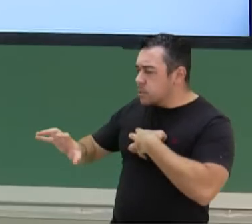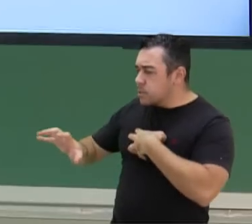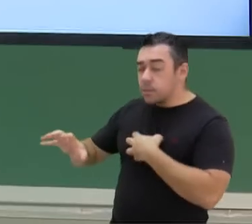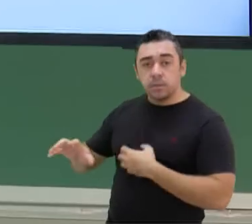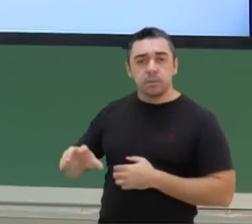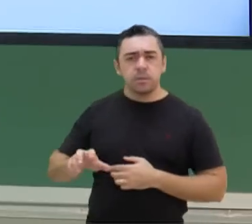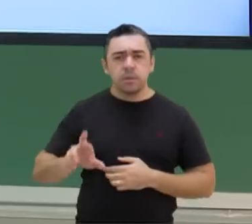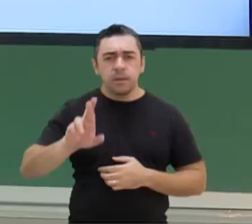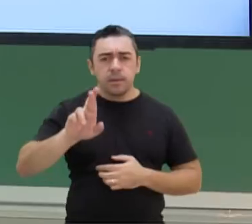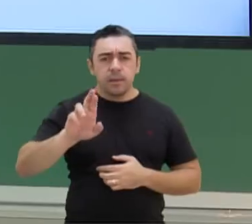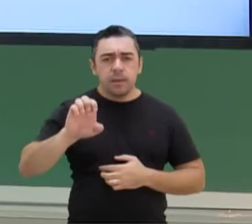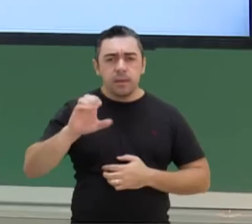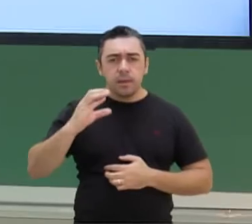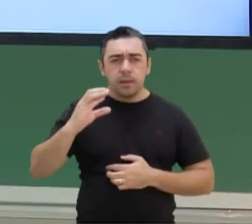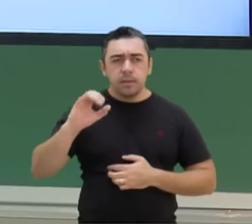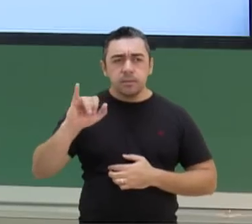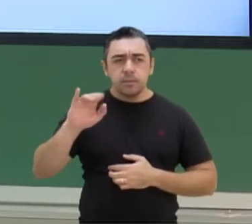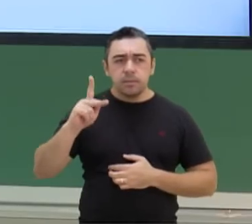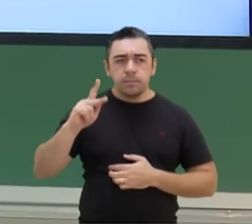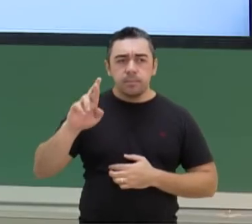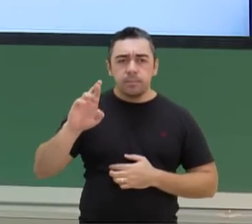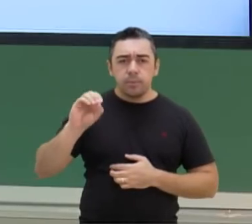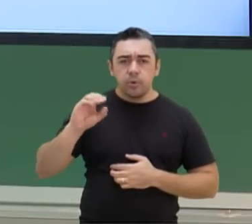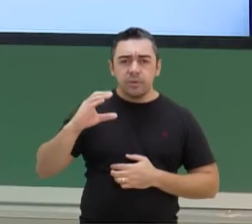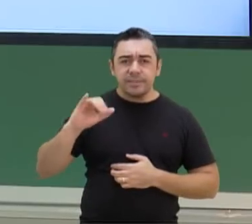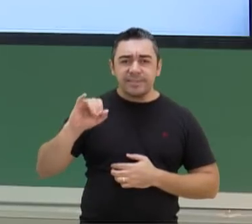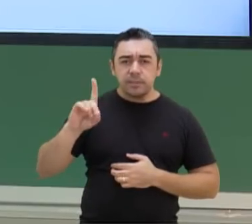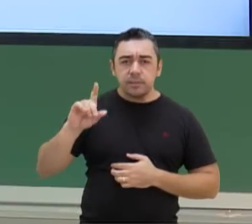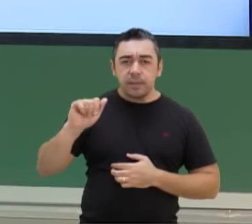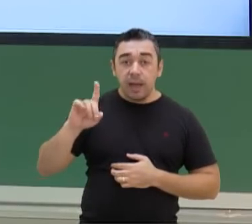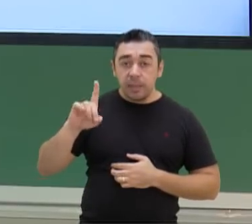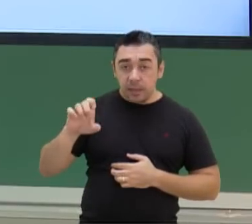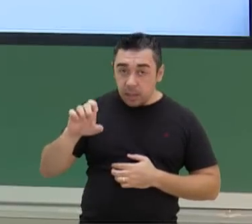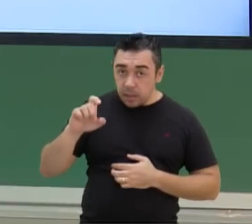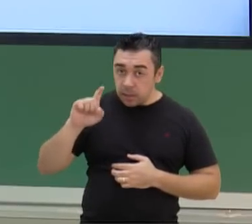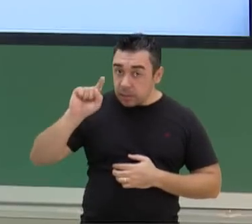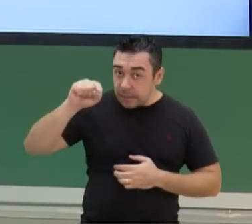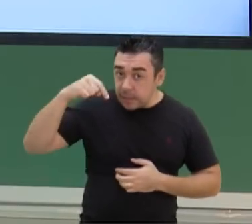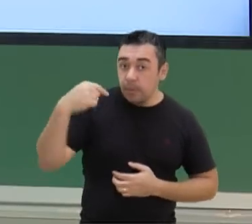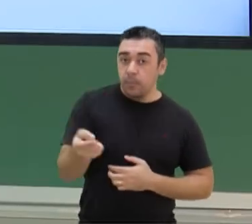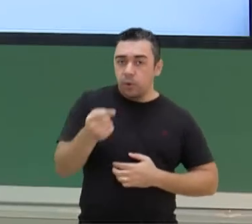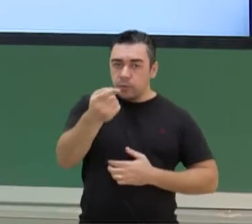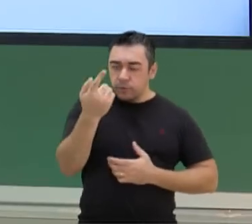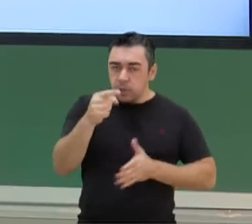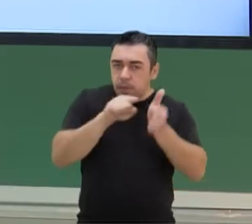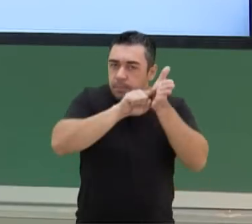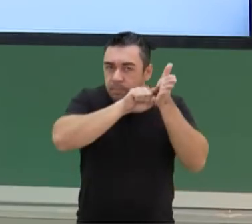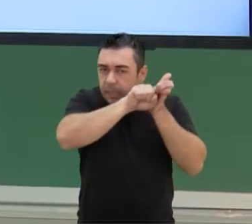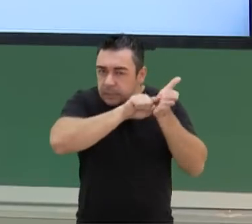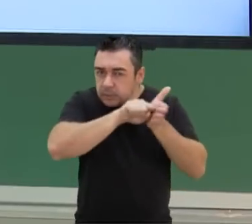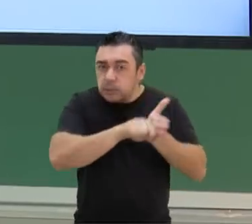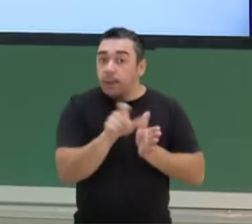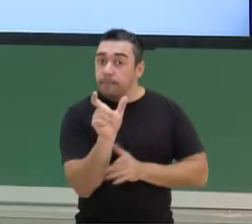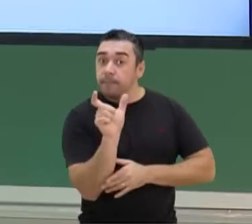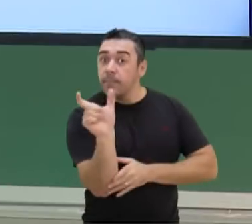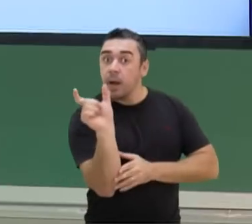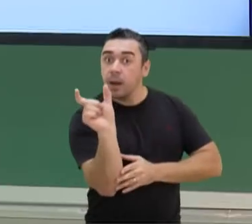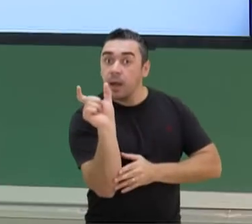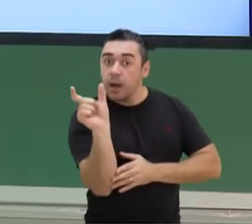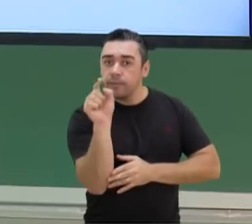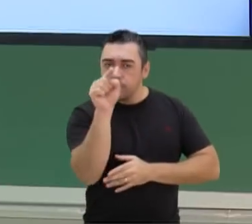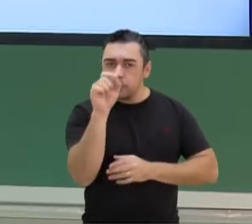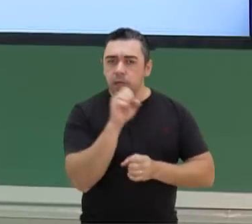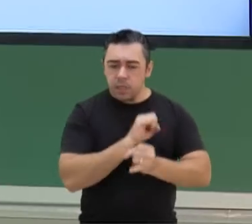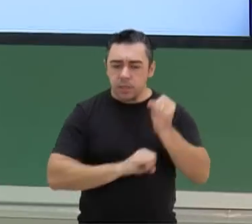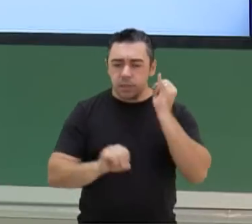aí, reciprocidade. Depois eu quero que você tente pesquisar, seja nos livros, na internet, se você